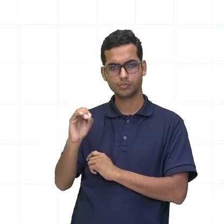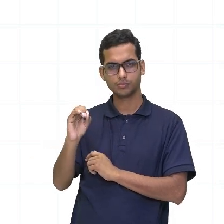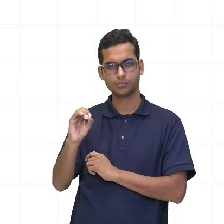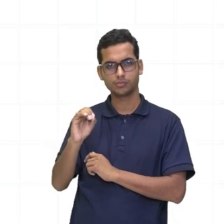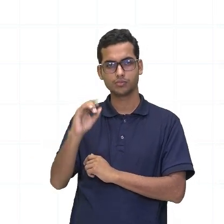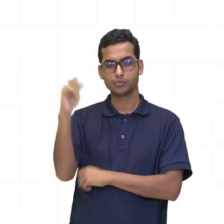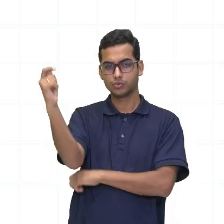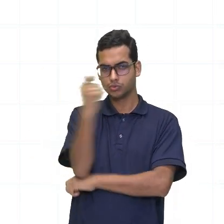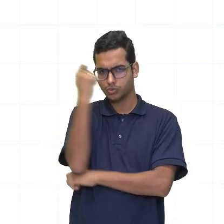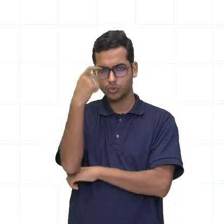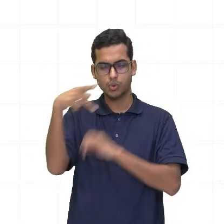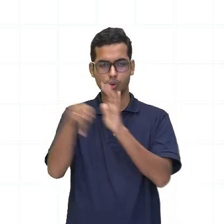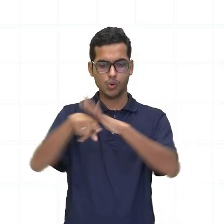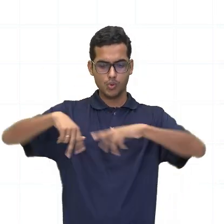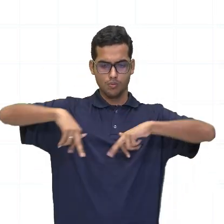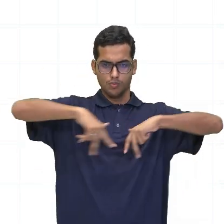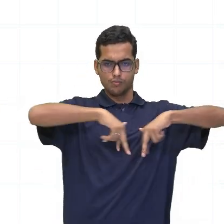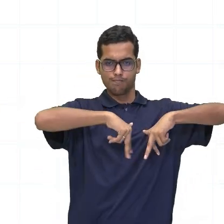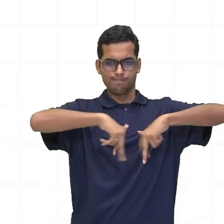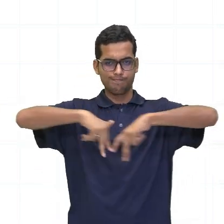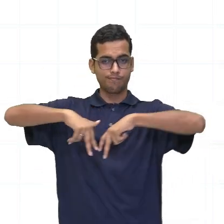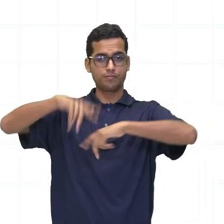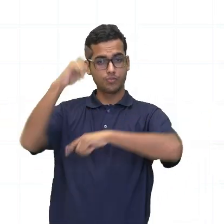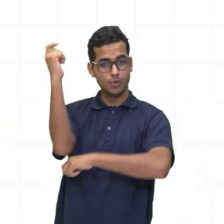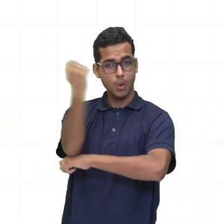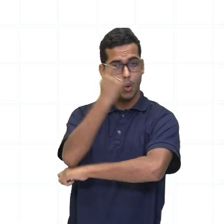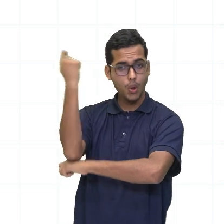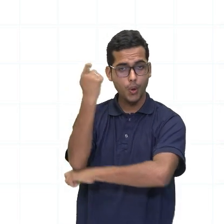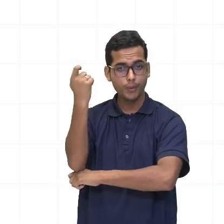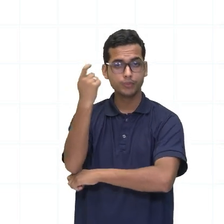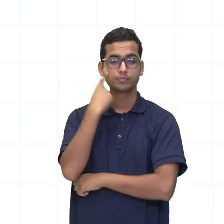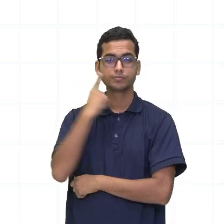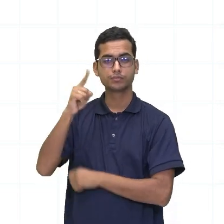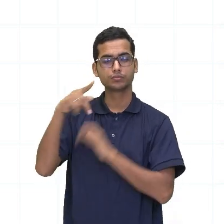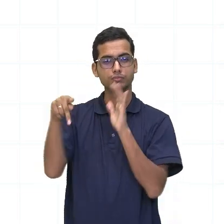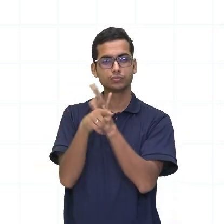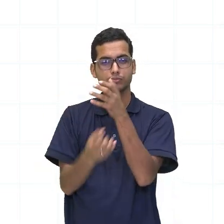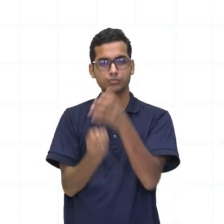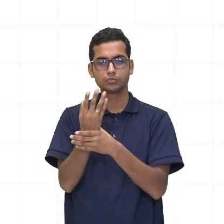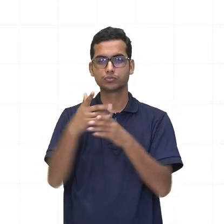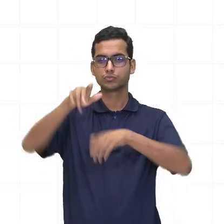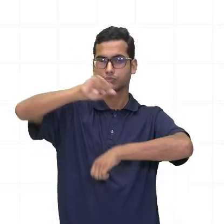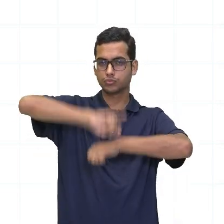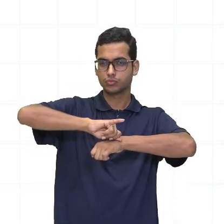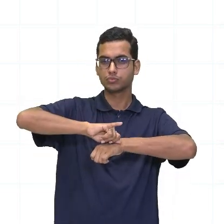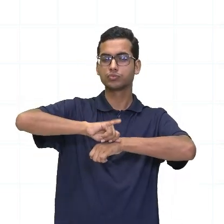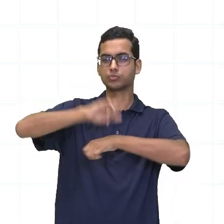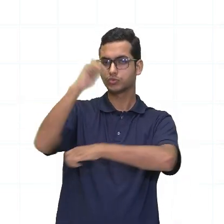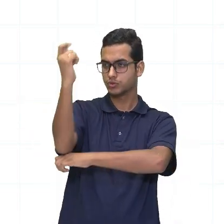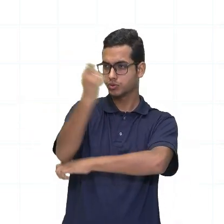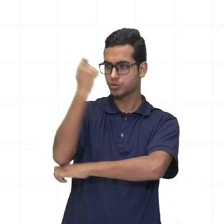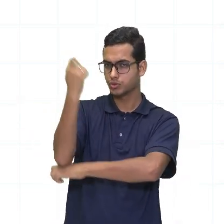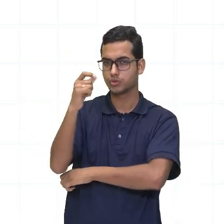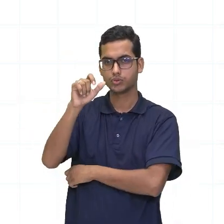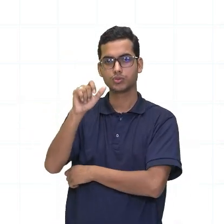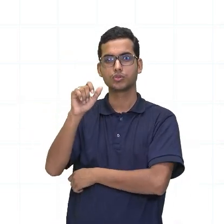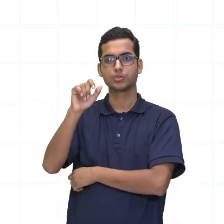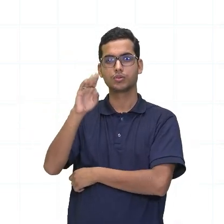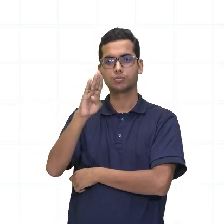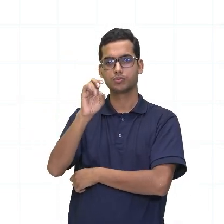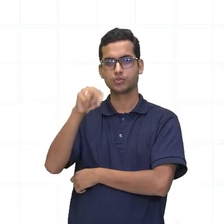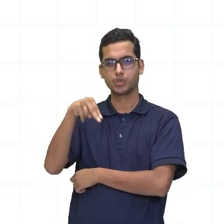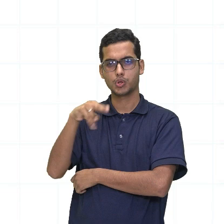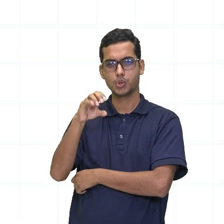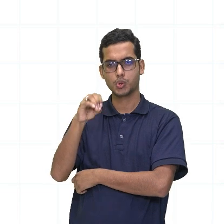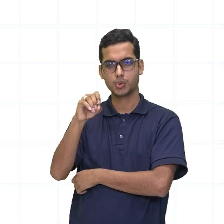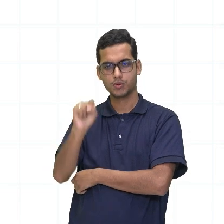de Buenos Aires e Montevidéu, certo? Então, o tango argentino, ele vai ser esse representante,